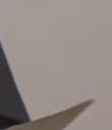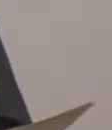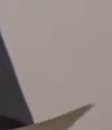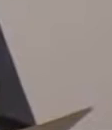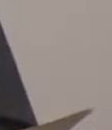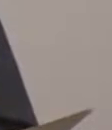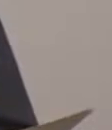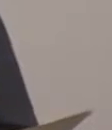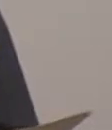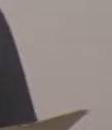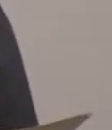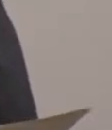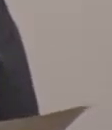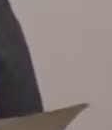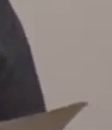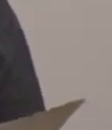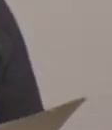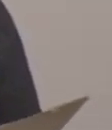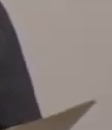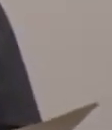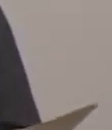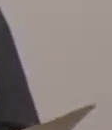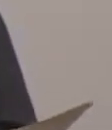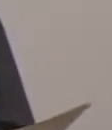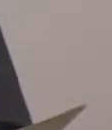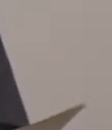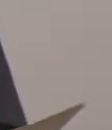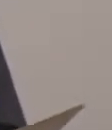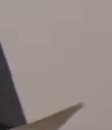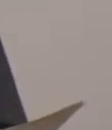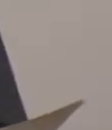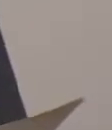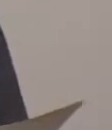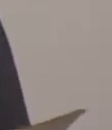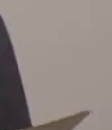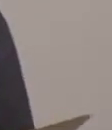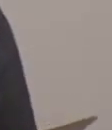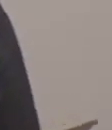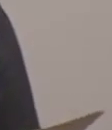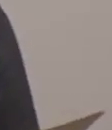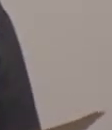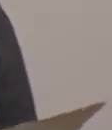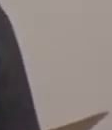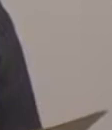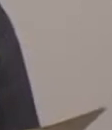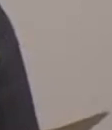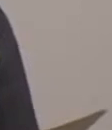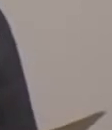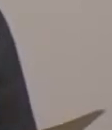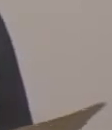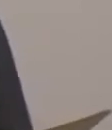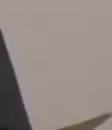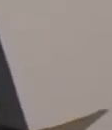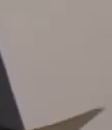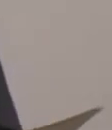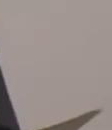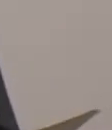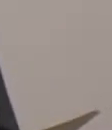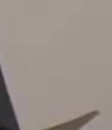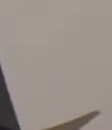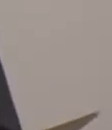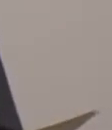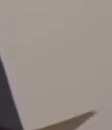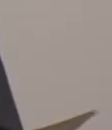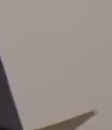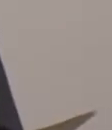Operacional, que é para mapear as ações, como eu já tinha dito antes, fazer uma pesquisa de campo para saber aonde é que está acontecendo